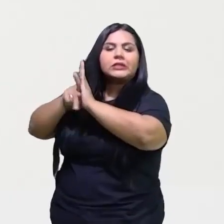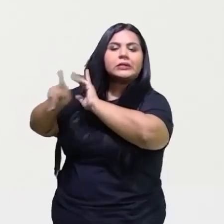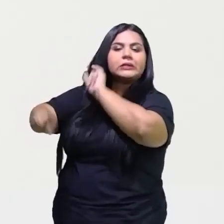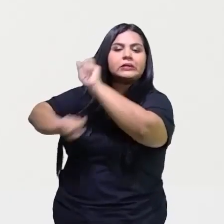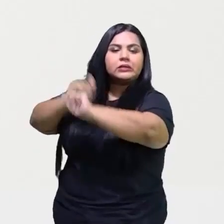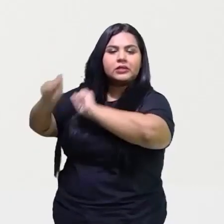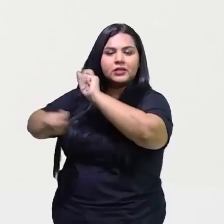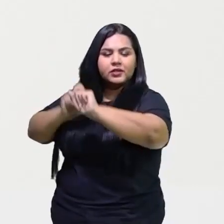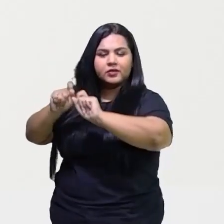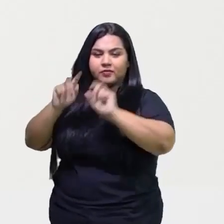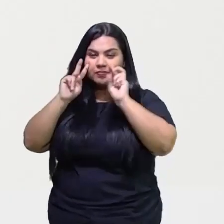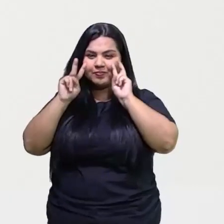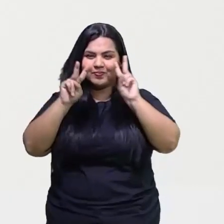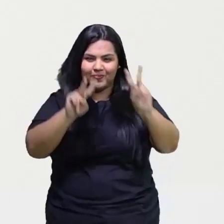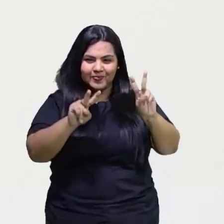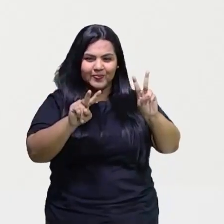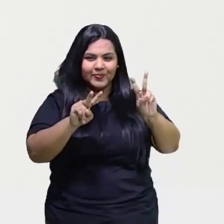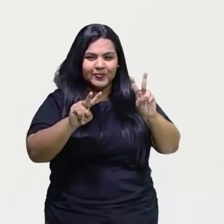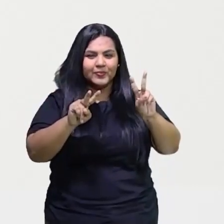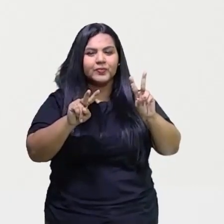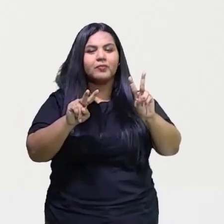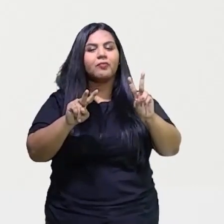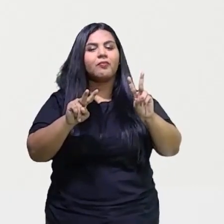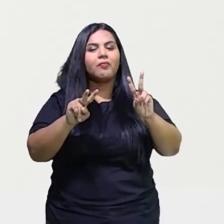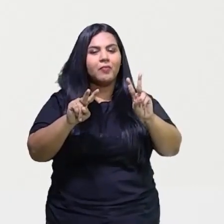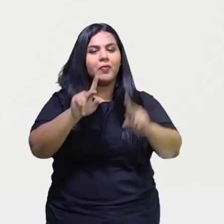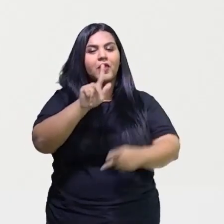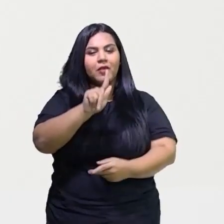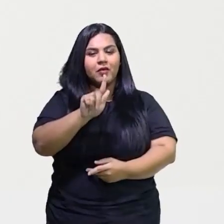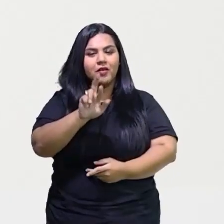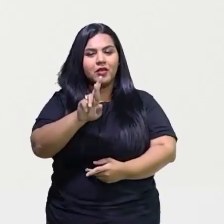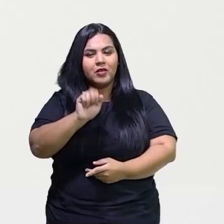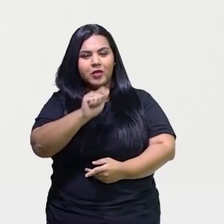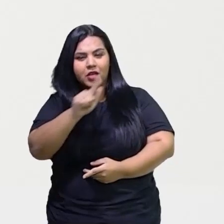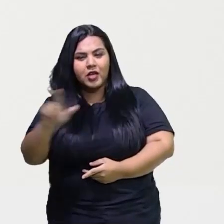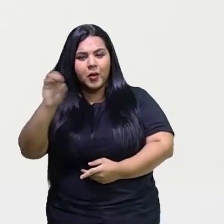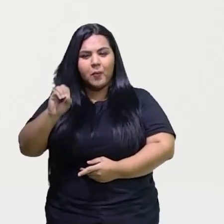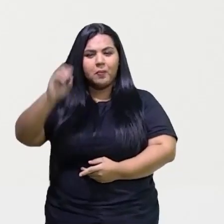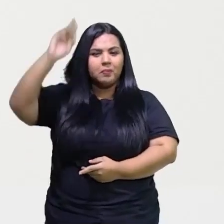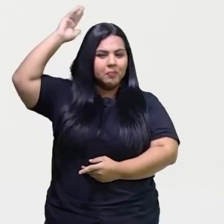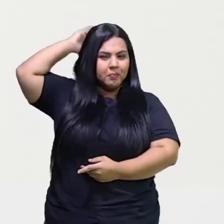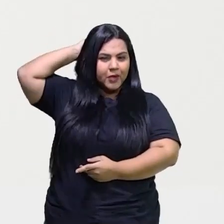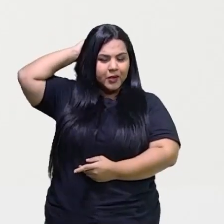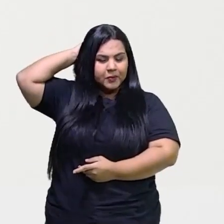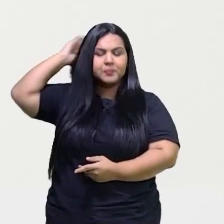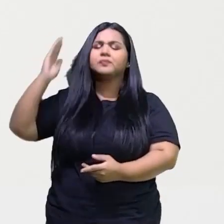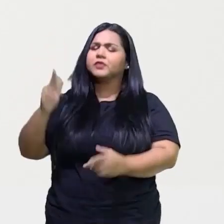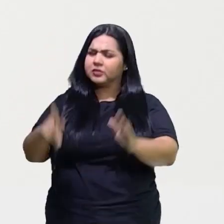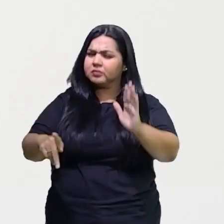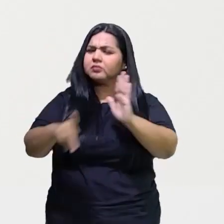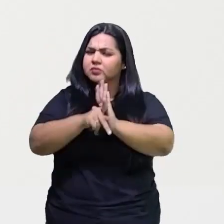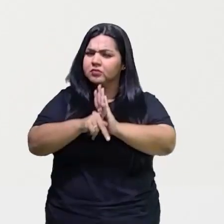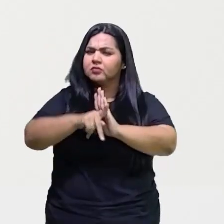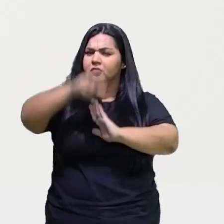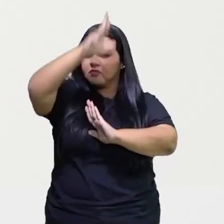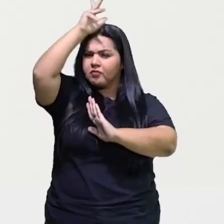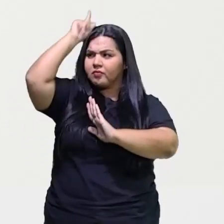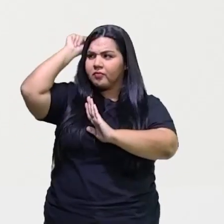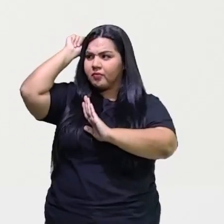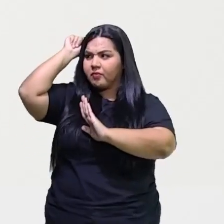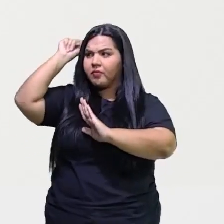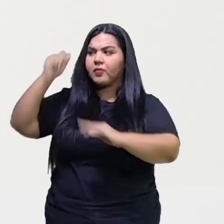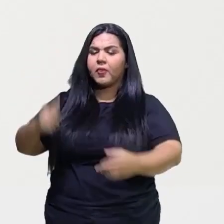tela. O Amazonas pertencia à província do Grão-Pará. É isso mesmo. O Amazonas pertencia à província do